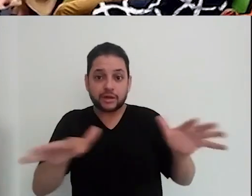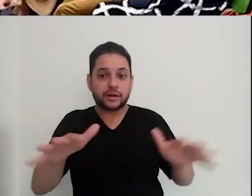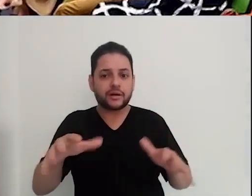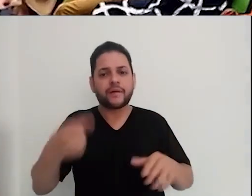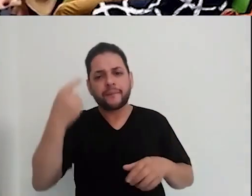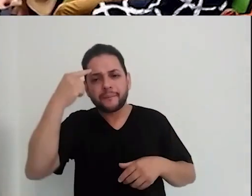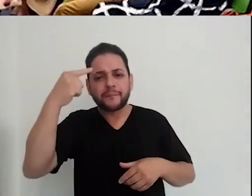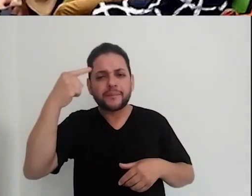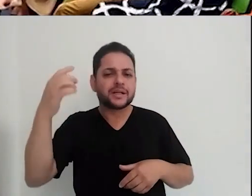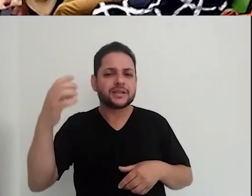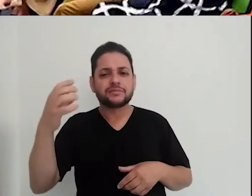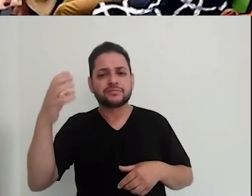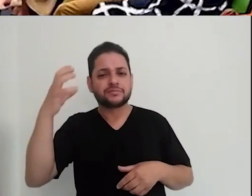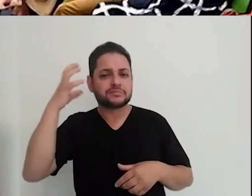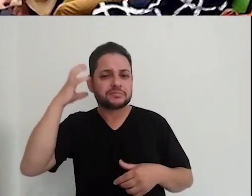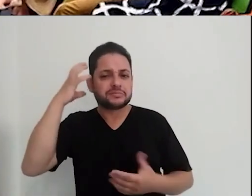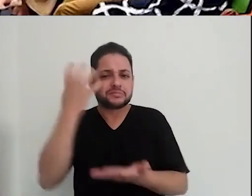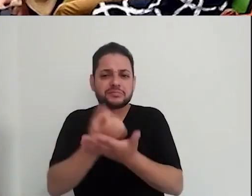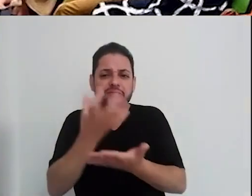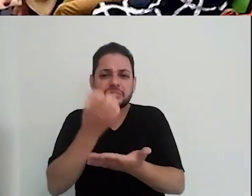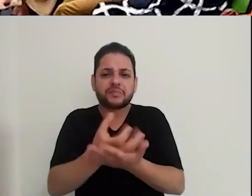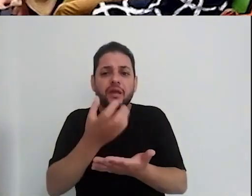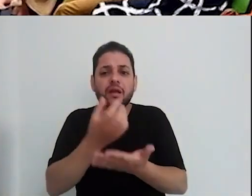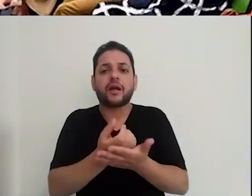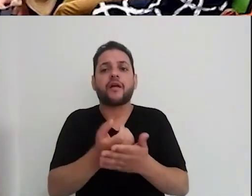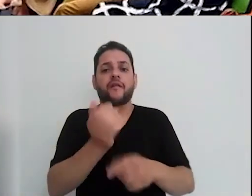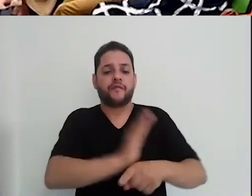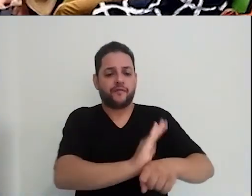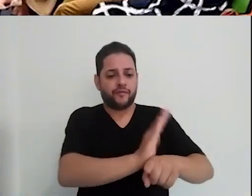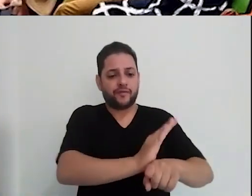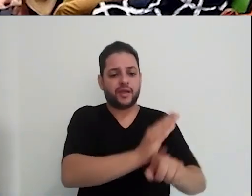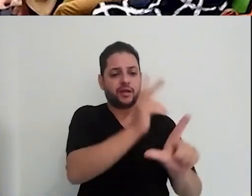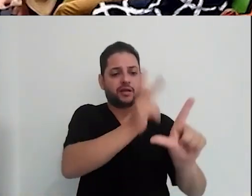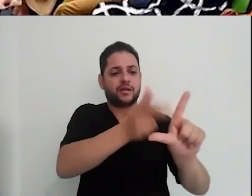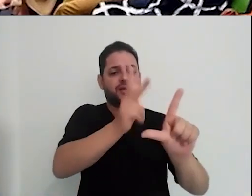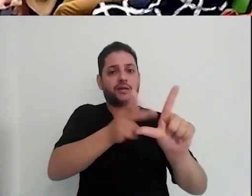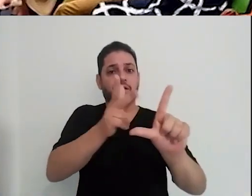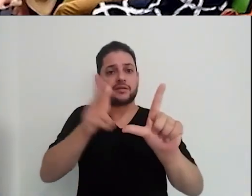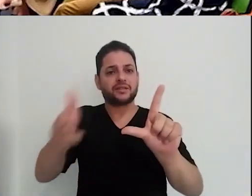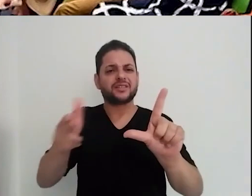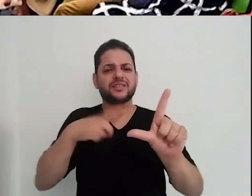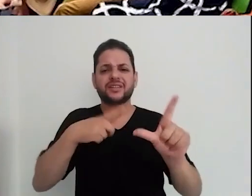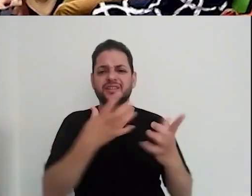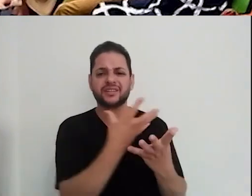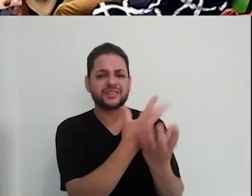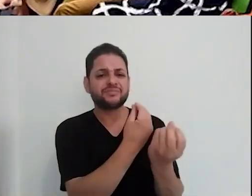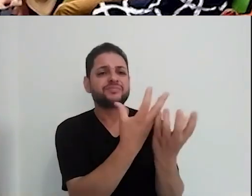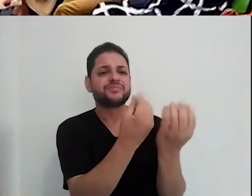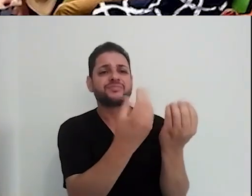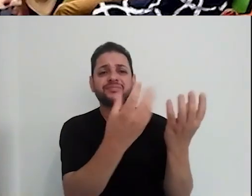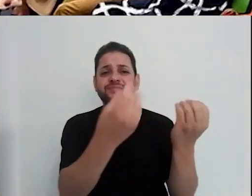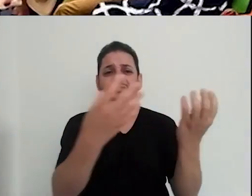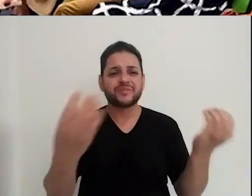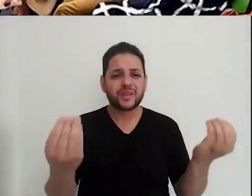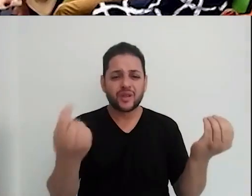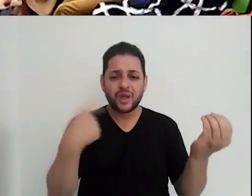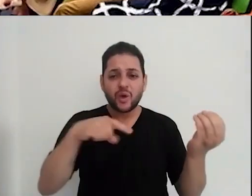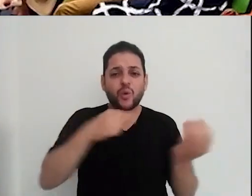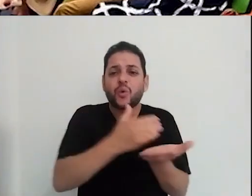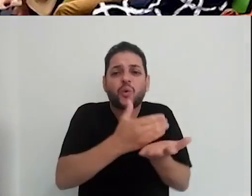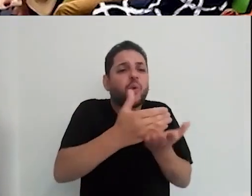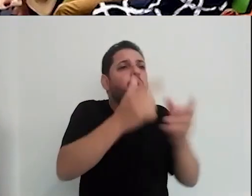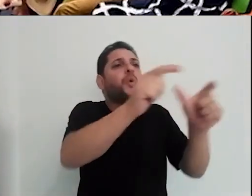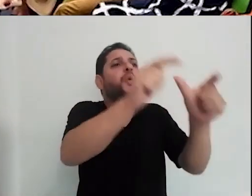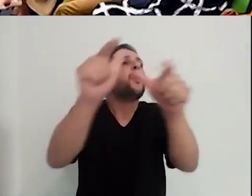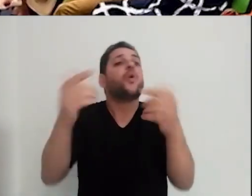dia em filme, série, a gente tem tanta oferta de tanta coisa que às vezes a gente não sabe por onde começar. Eu já, por